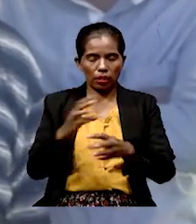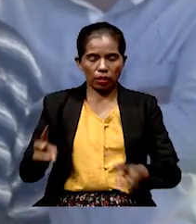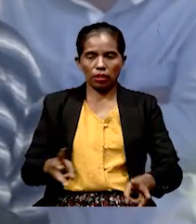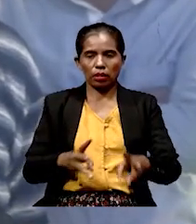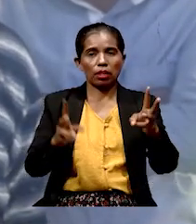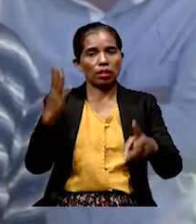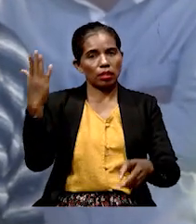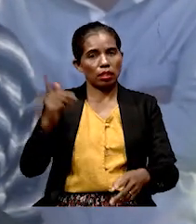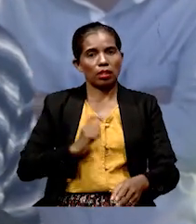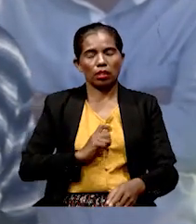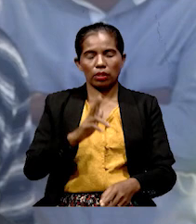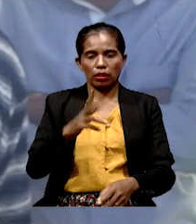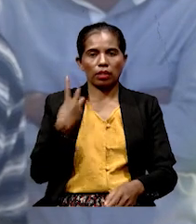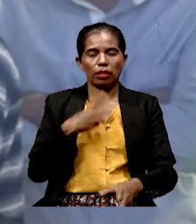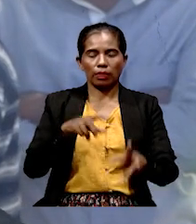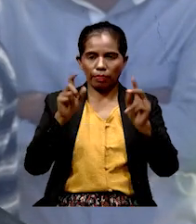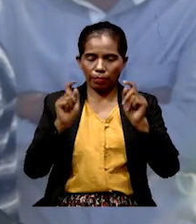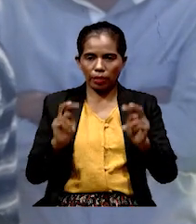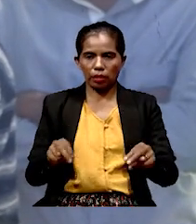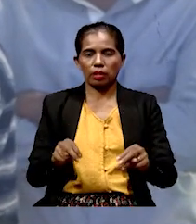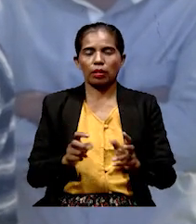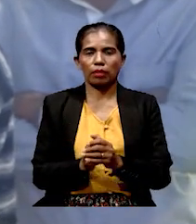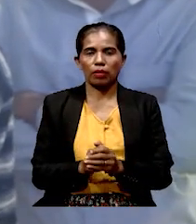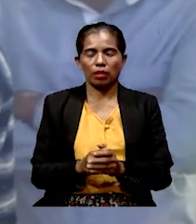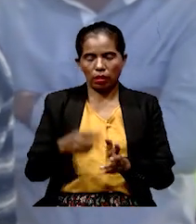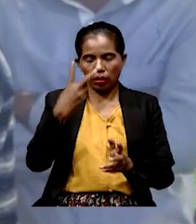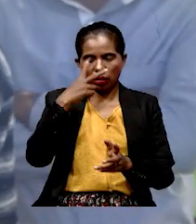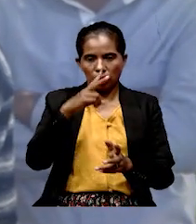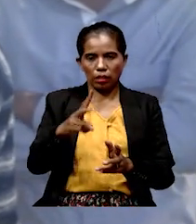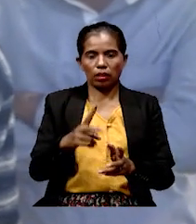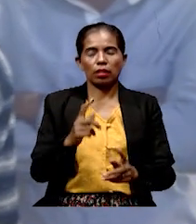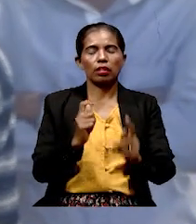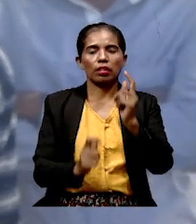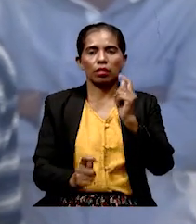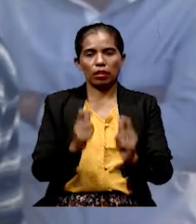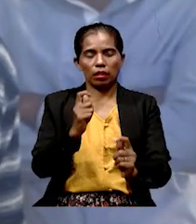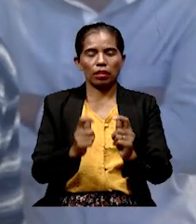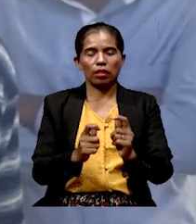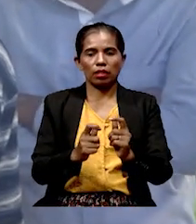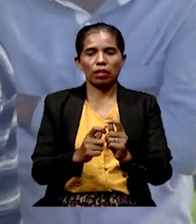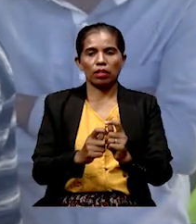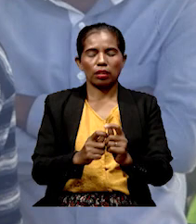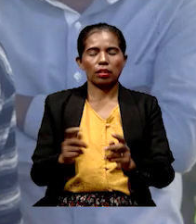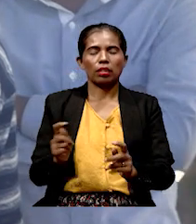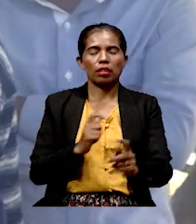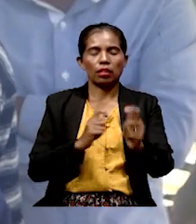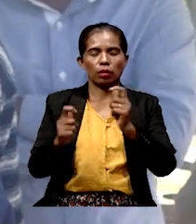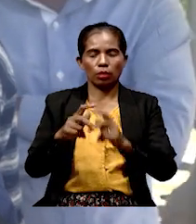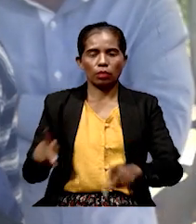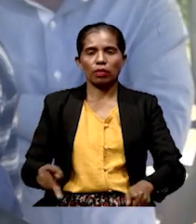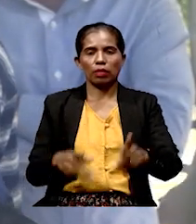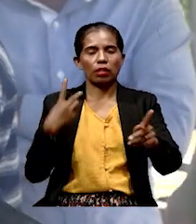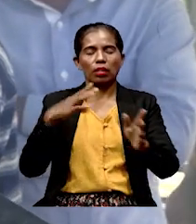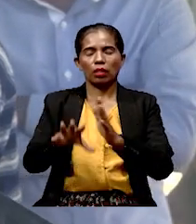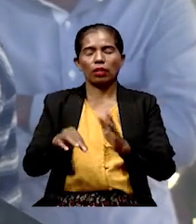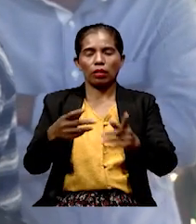estudo. Tanam ite precisa atu hare be terminal temporari ba transporte publik sira ite hetonon fatinge